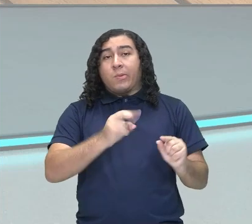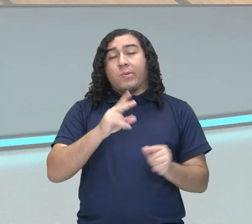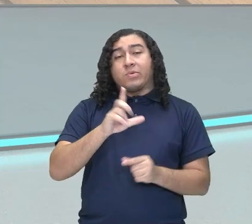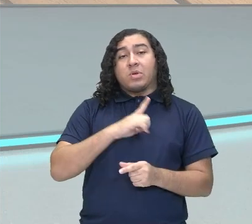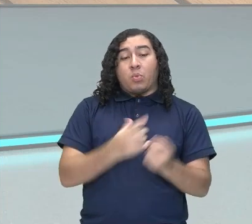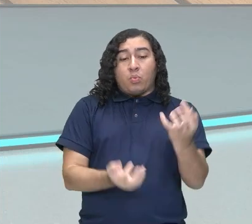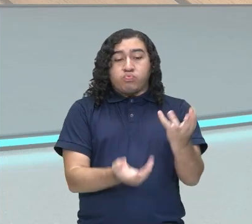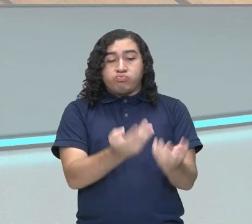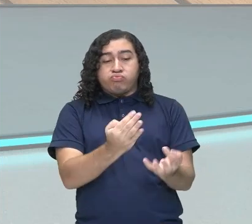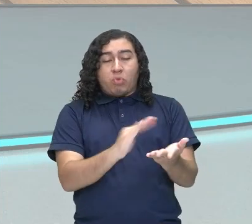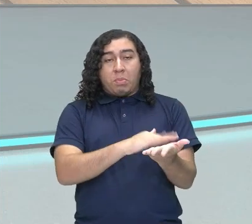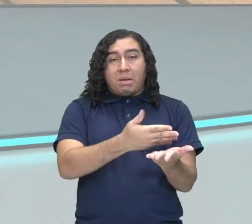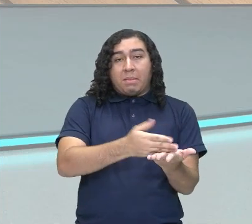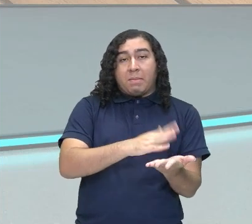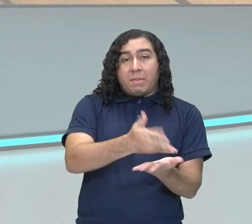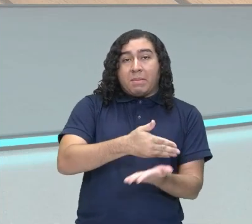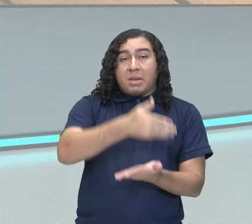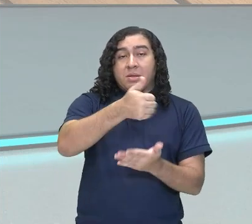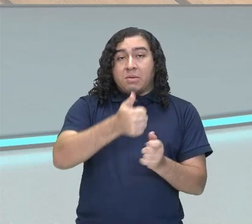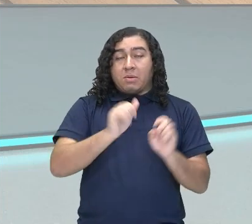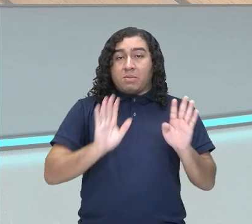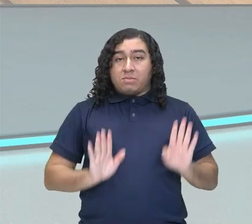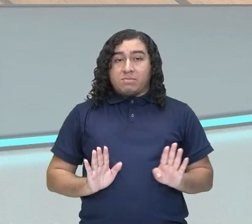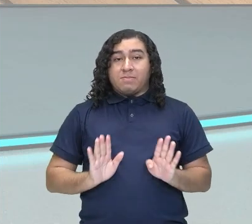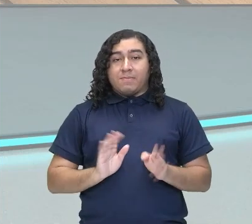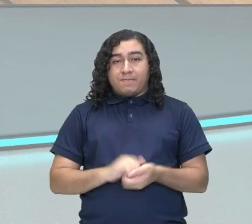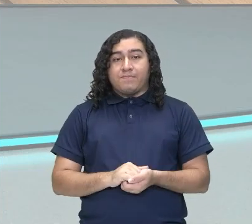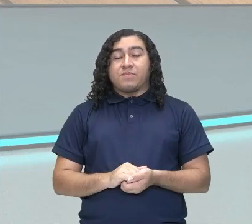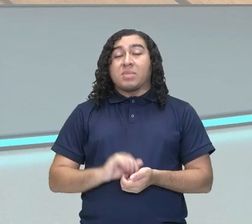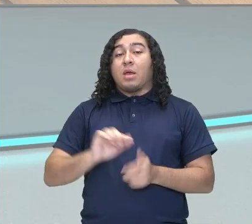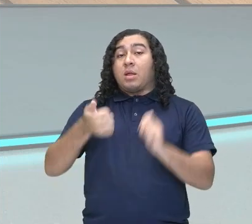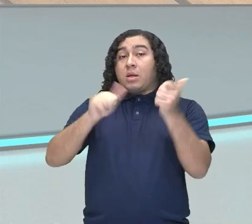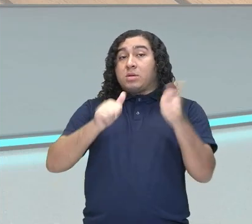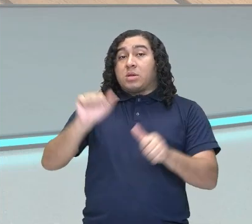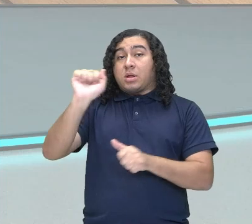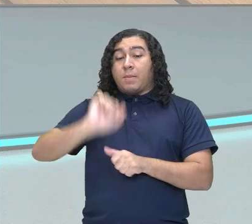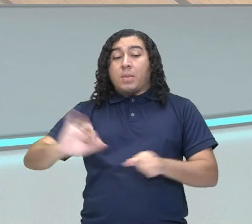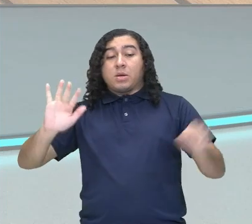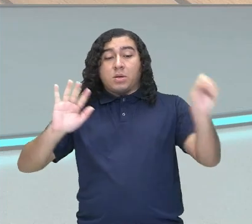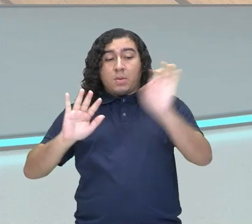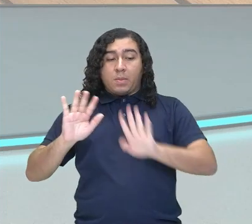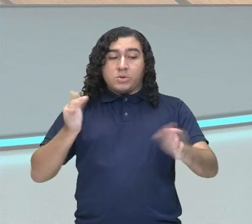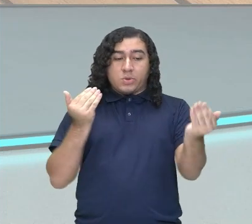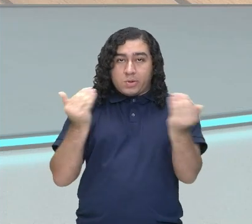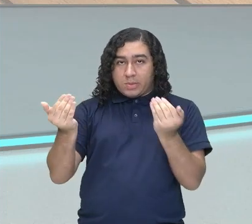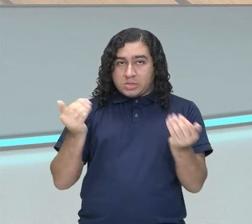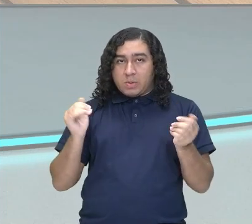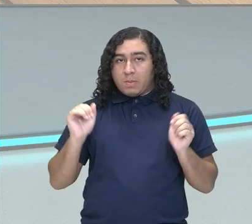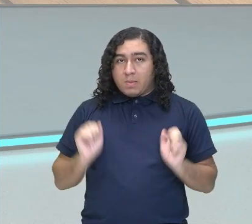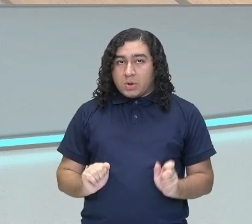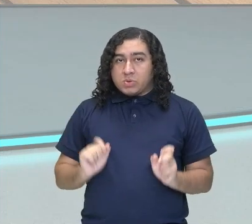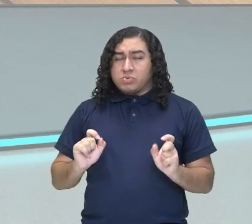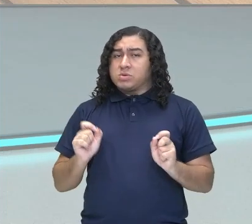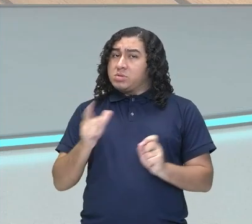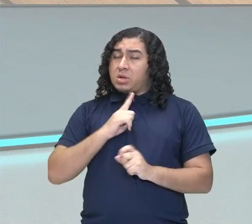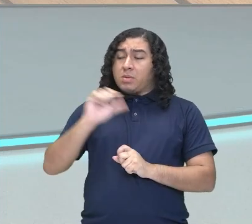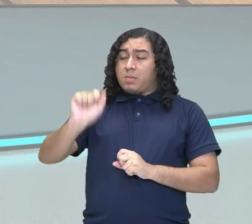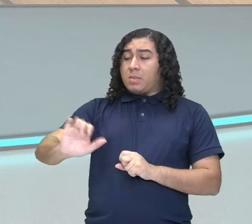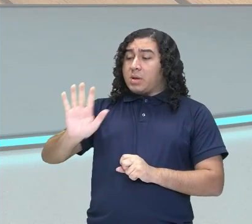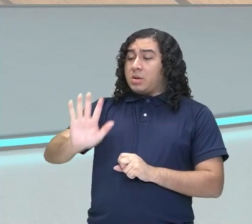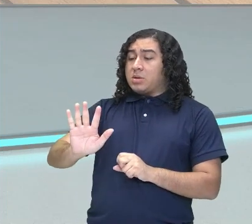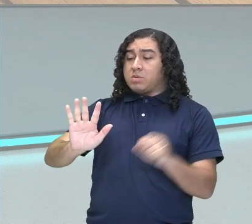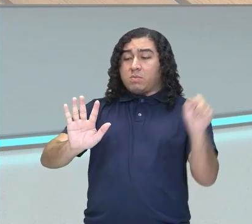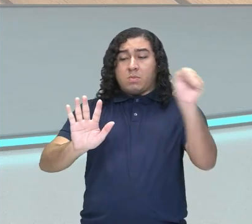outro. Então, olhando para essas imagens que eu mostrei para vocês, eu posso pegar essas imagens